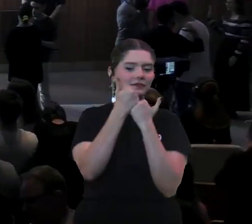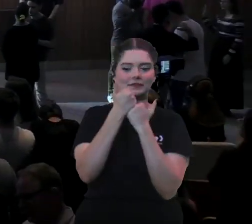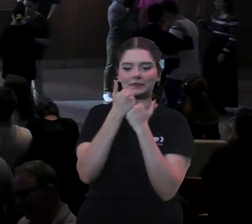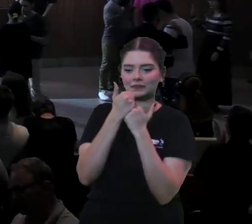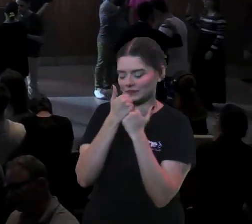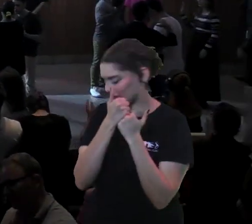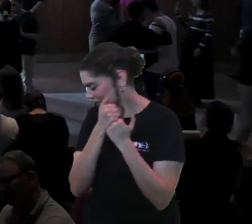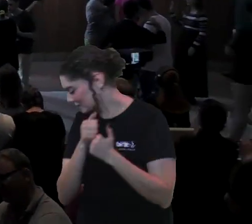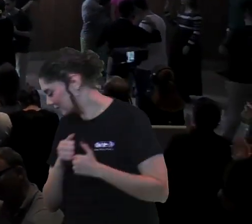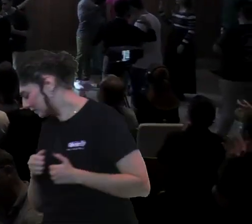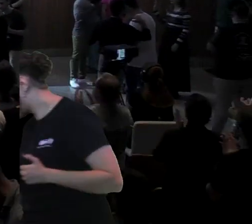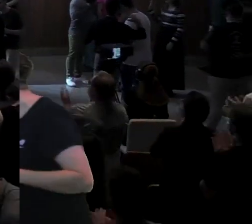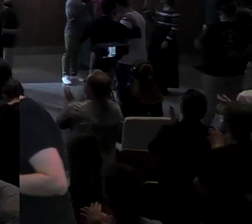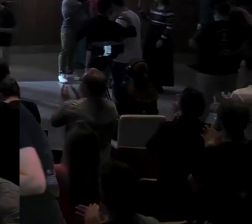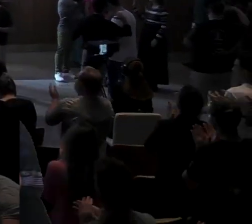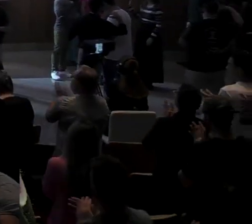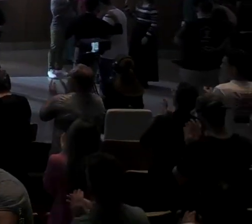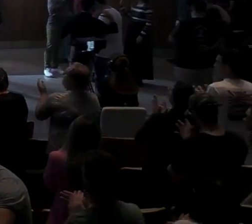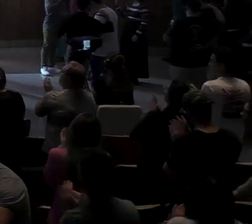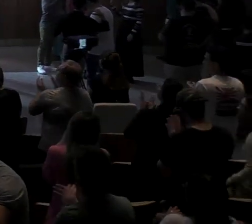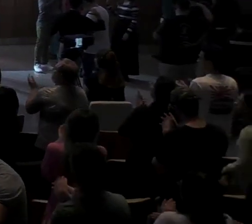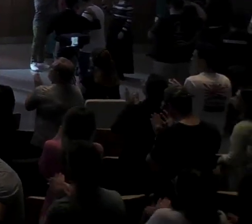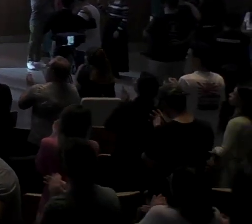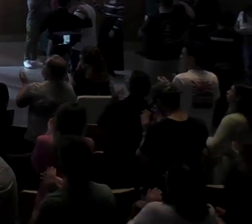salve de palmas para Jesus no seu lugar.